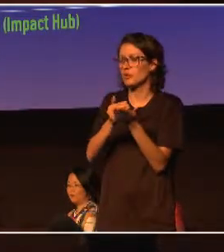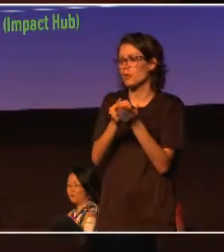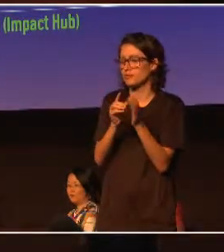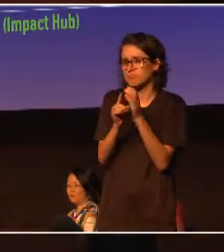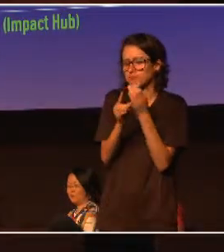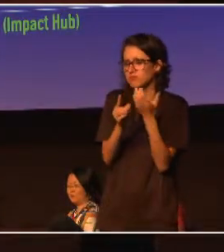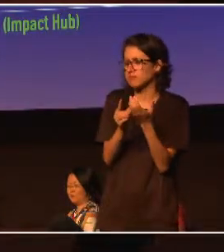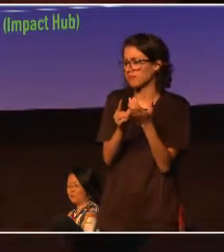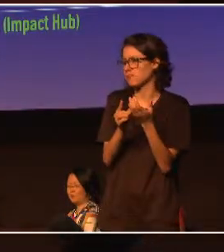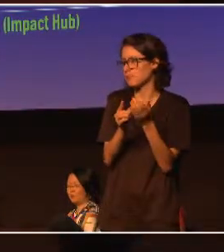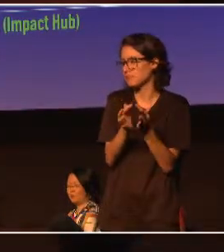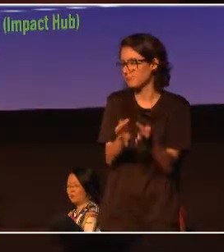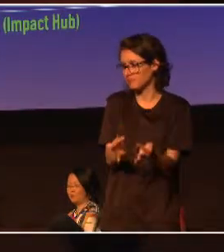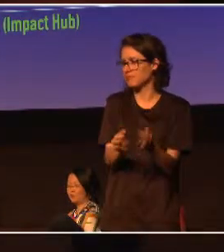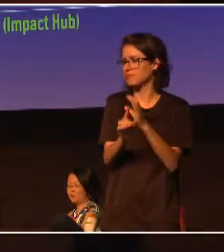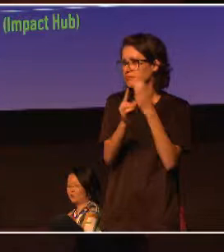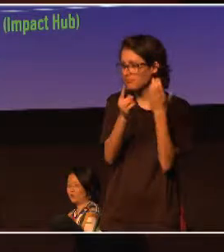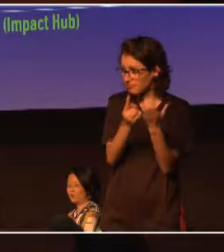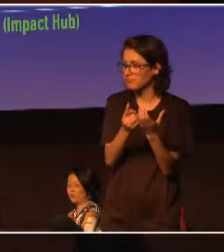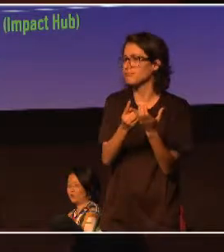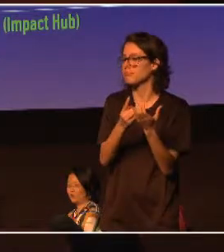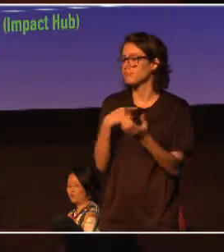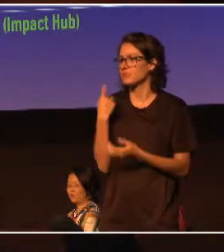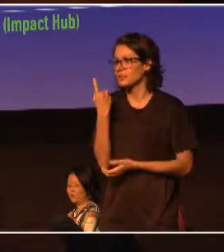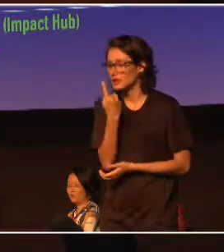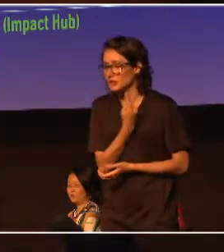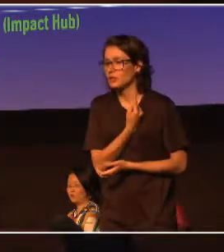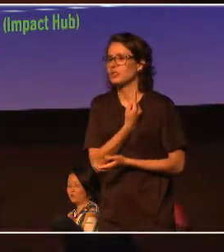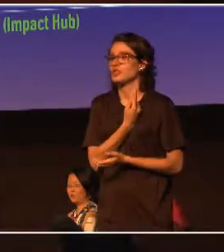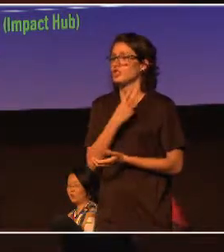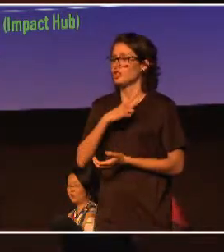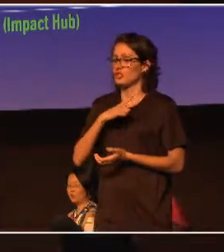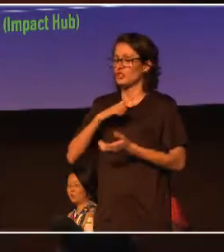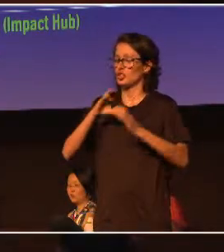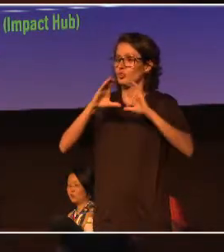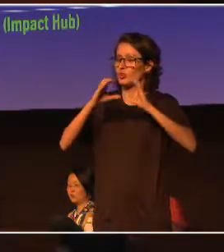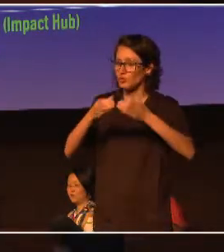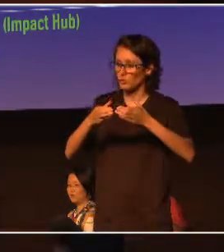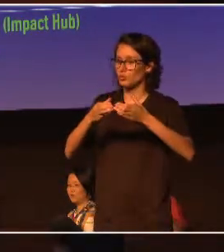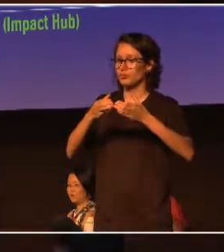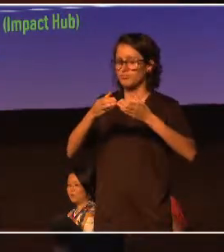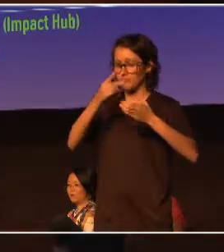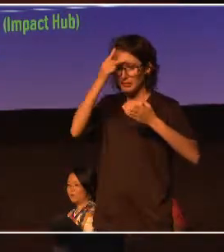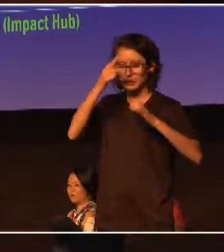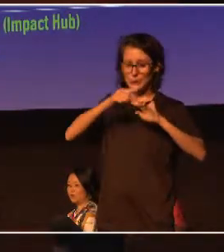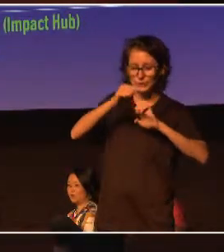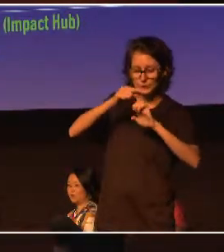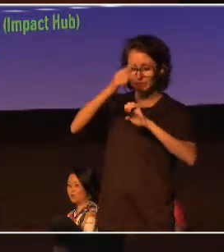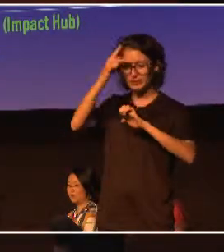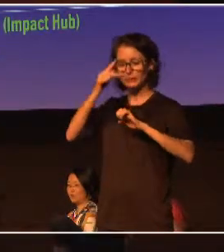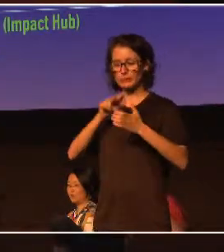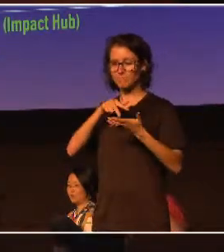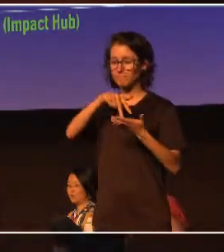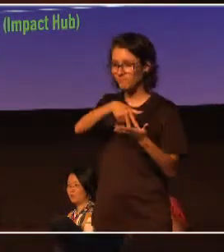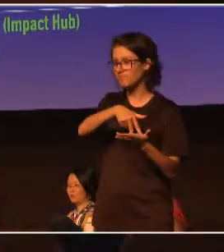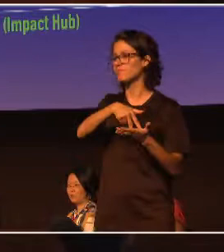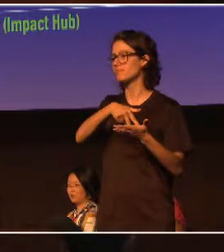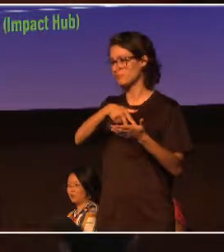comunidade. E a gente era basicamente tinha um grupo de pessoas, de empreendedores,